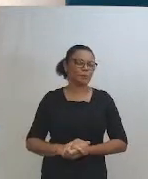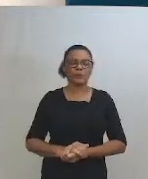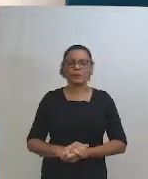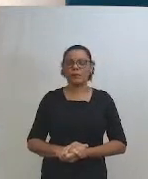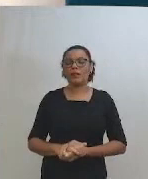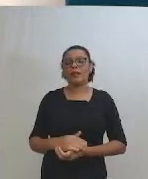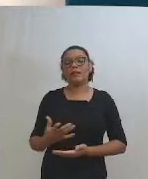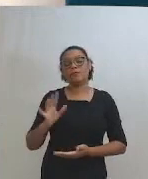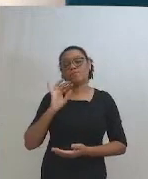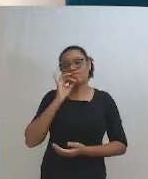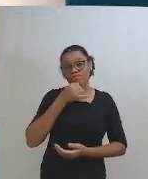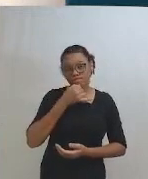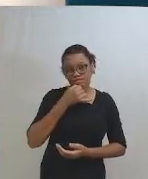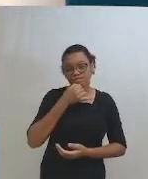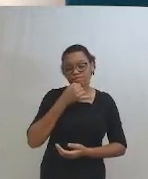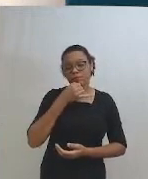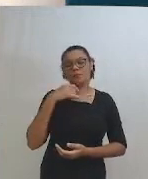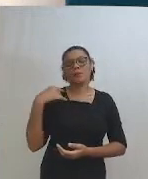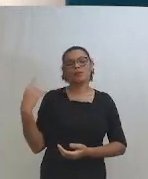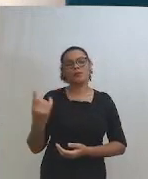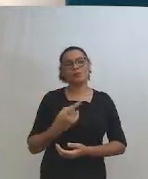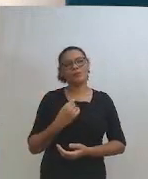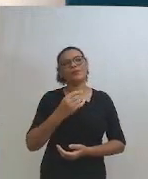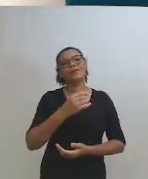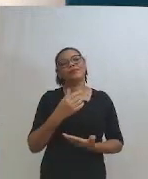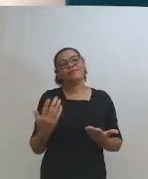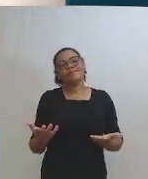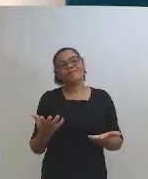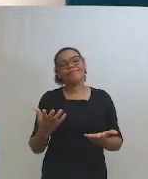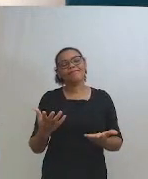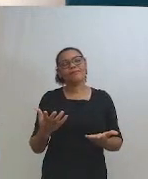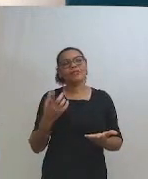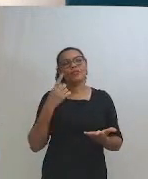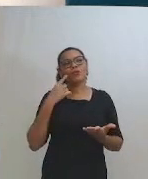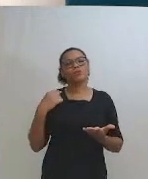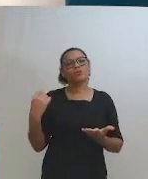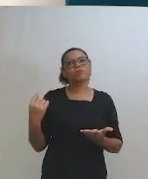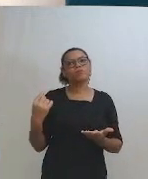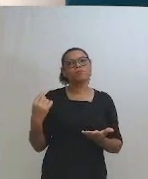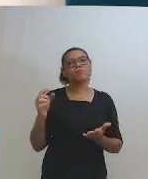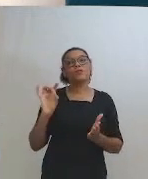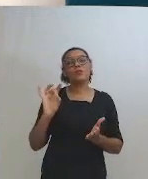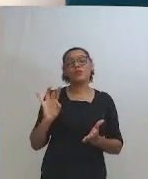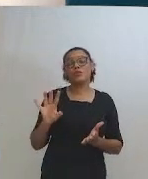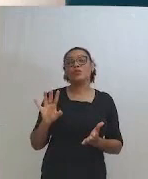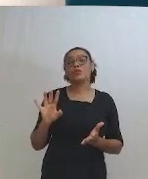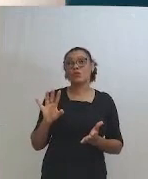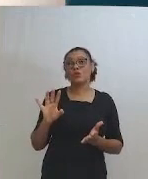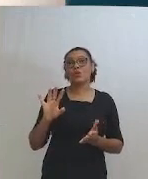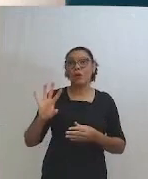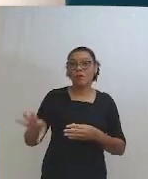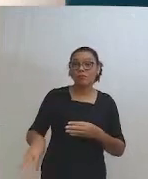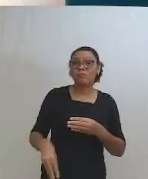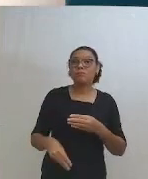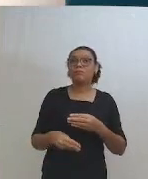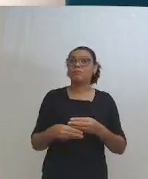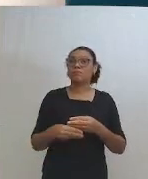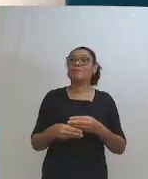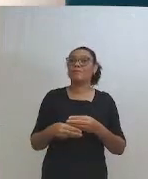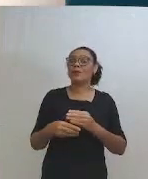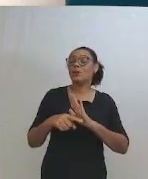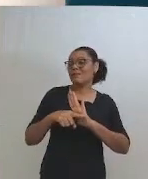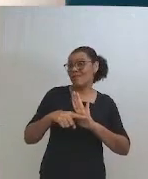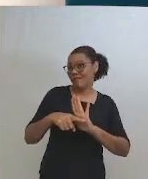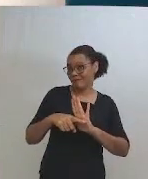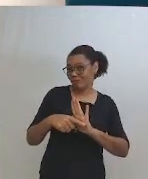Infelizmente, esse cenário só agrega valores negativos à prestação do